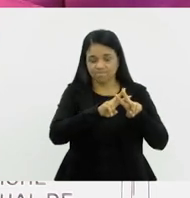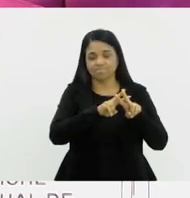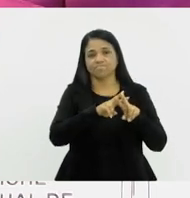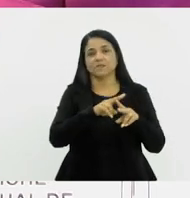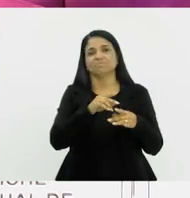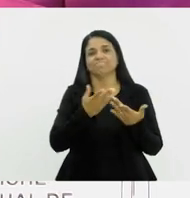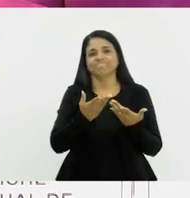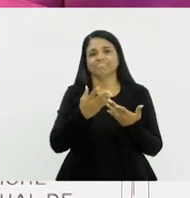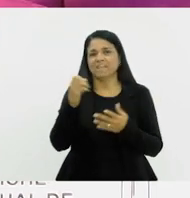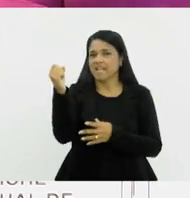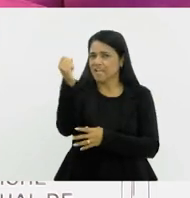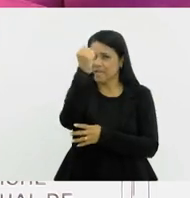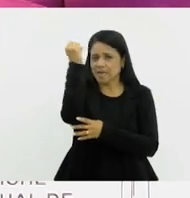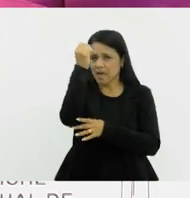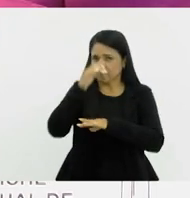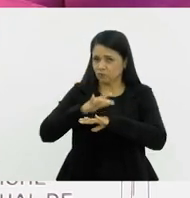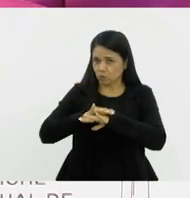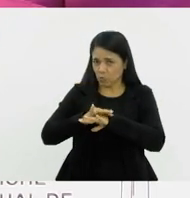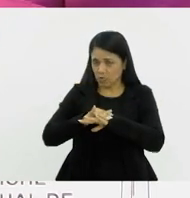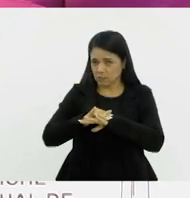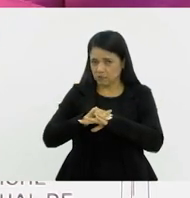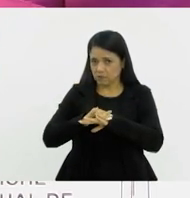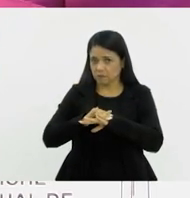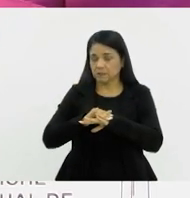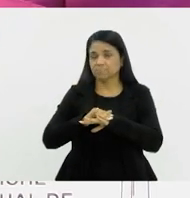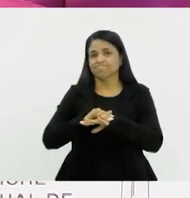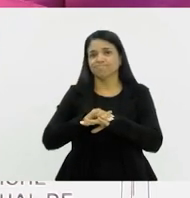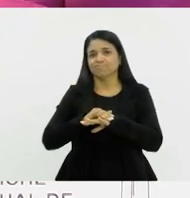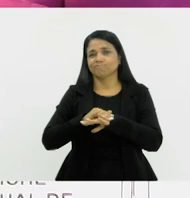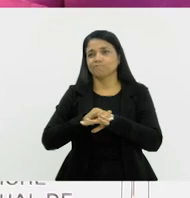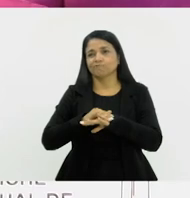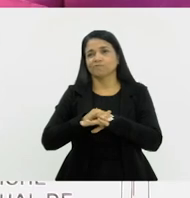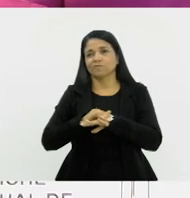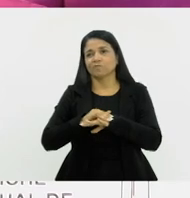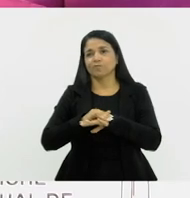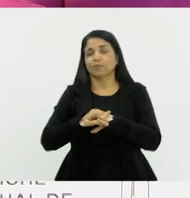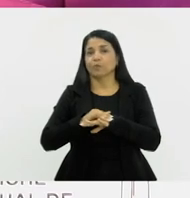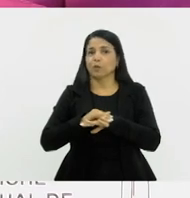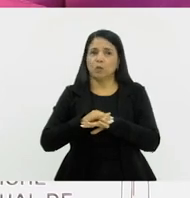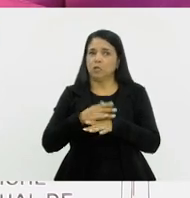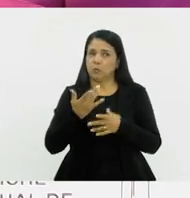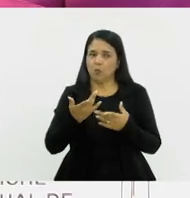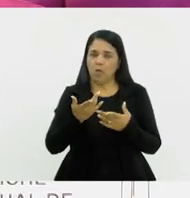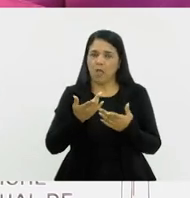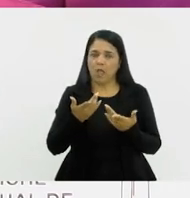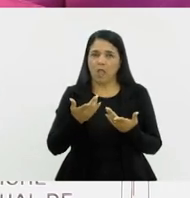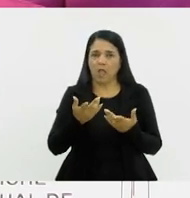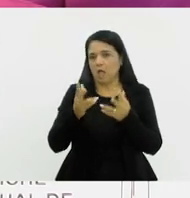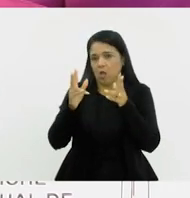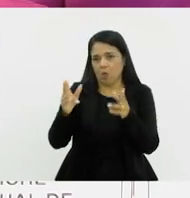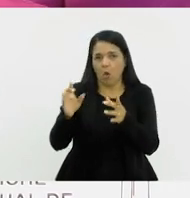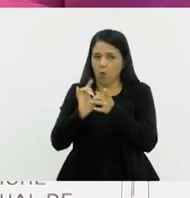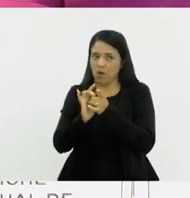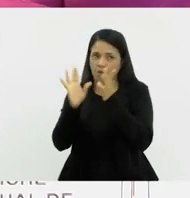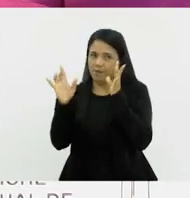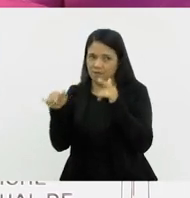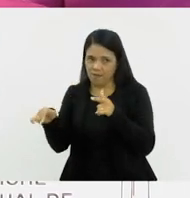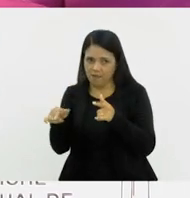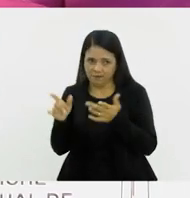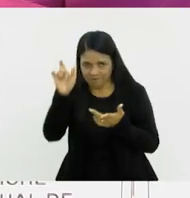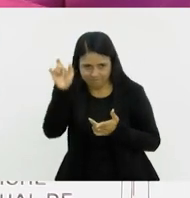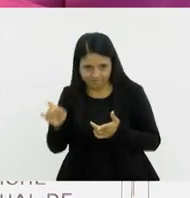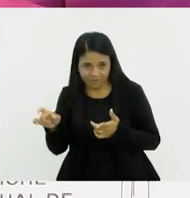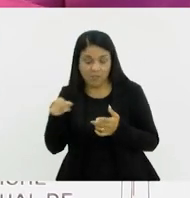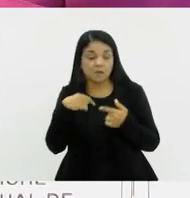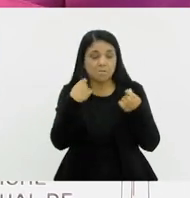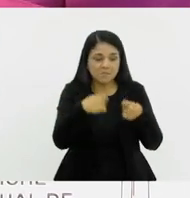grave não é um paciente como em estado de liberdade. É um paciente que requer um cuidado. Para onde esse